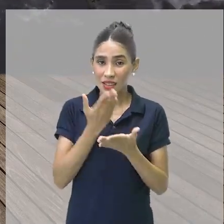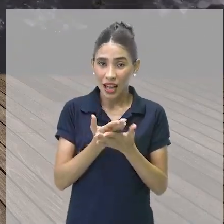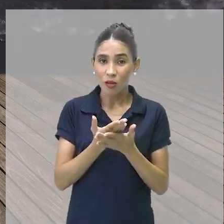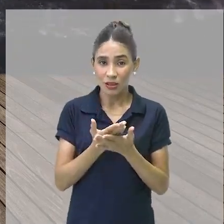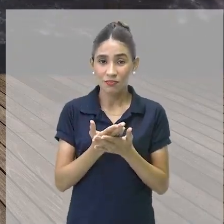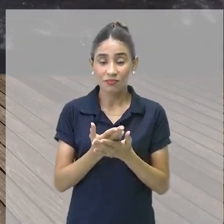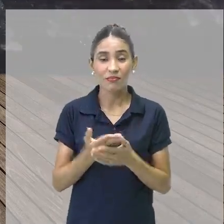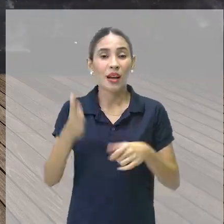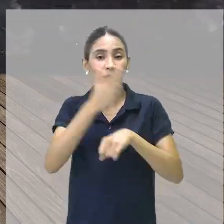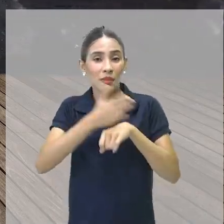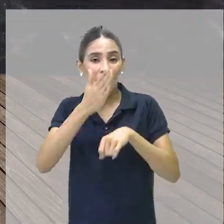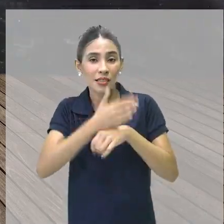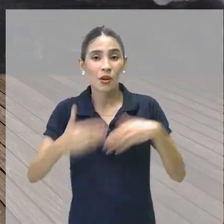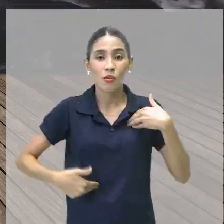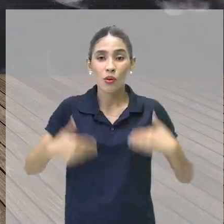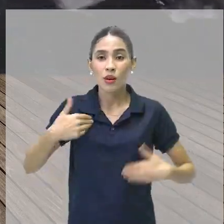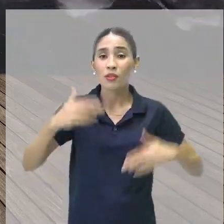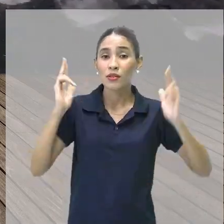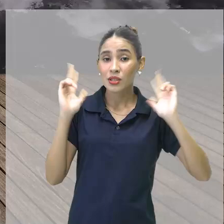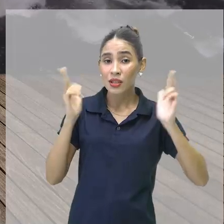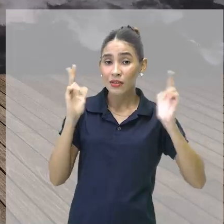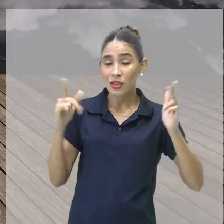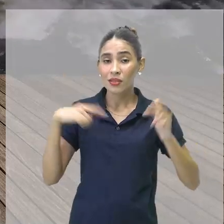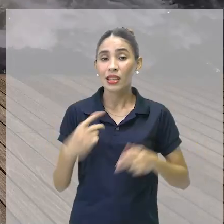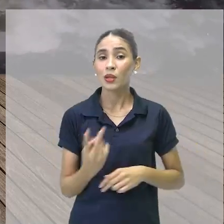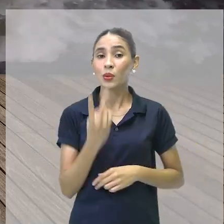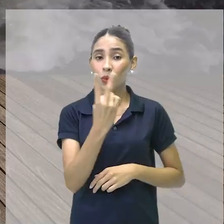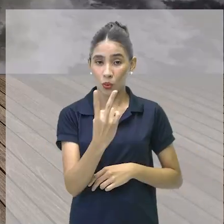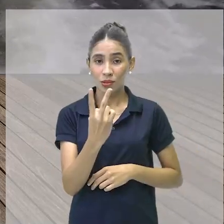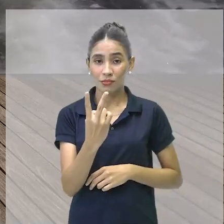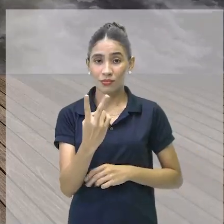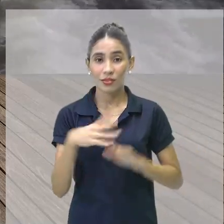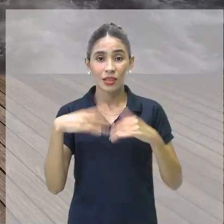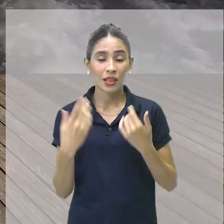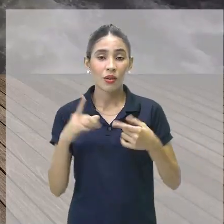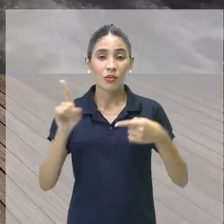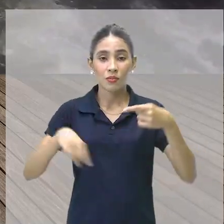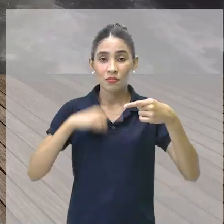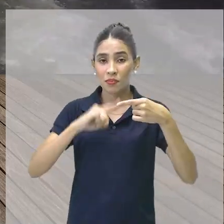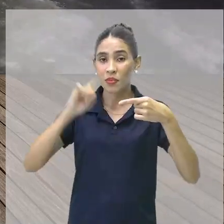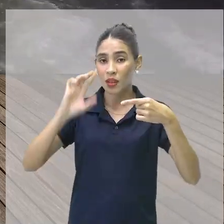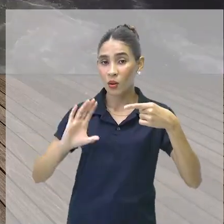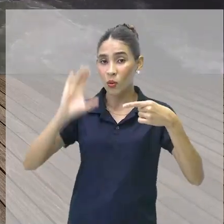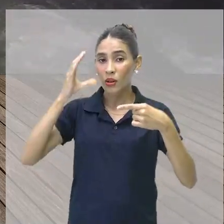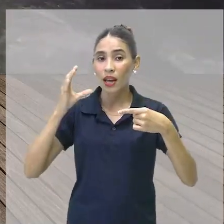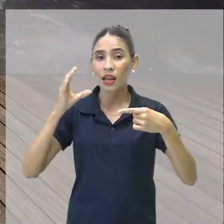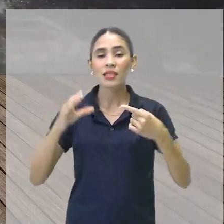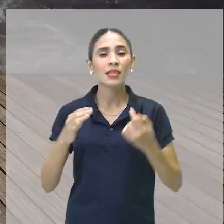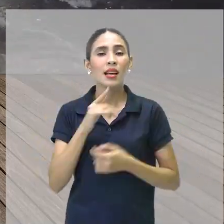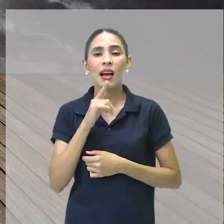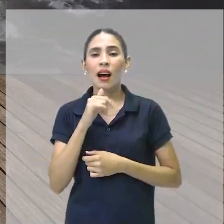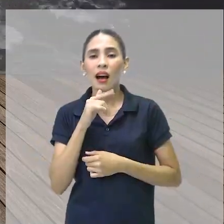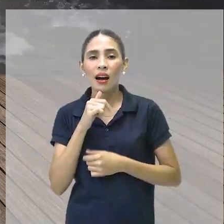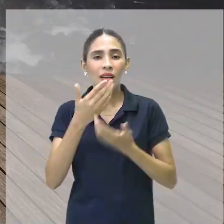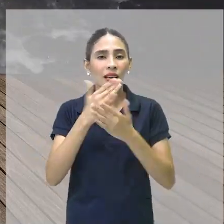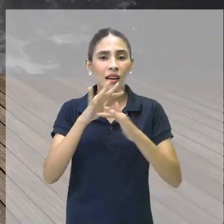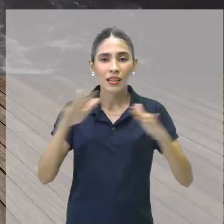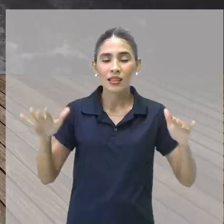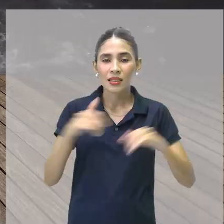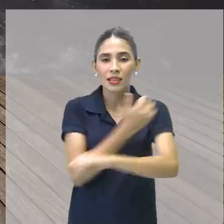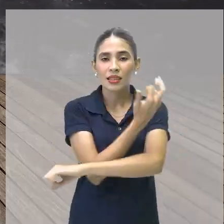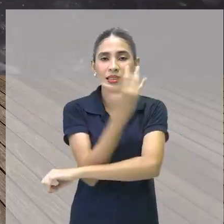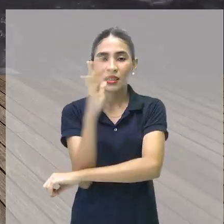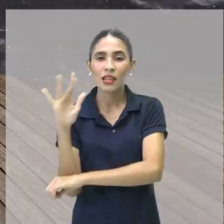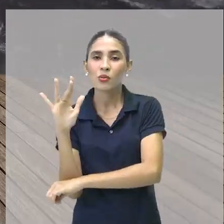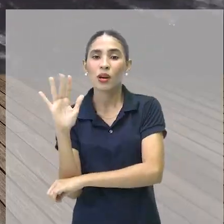corporais de aventura, elas estão classificadas em duas. Nós temos aquelas que acontecem no meio natural, ou seja, na natureza, como essa